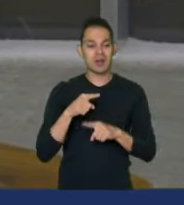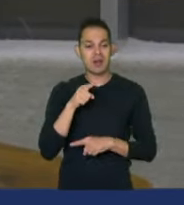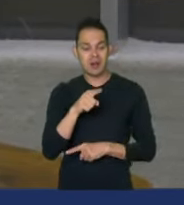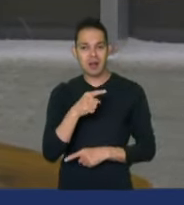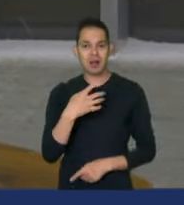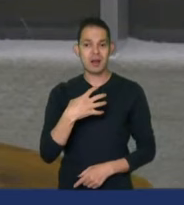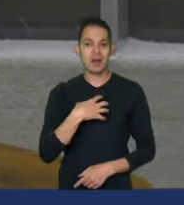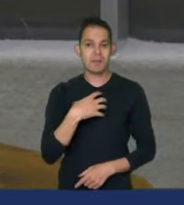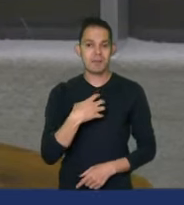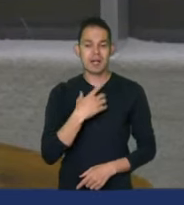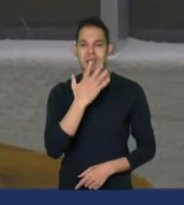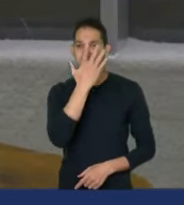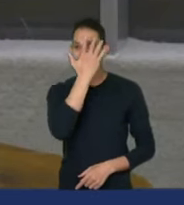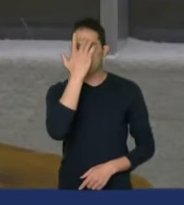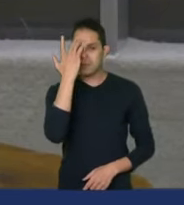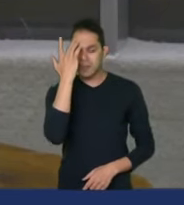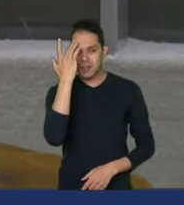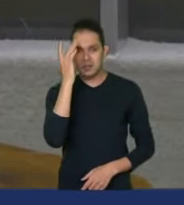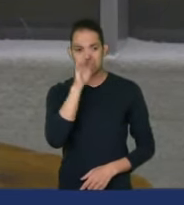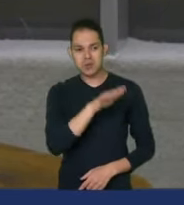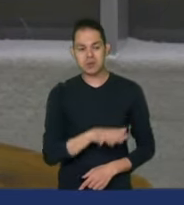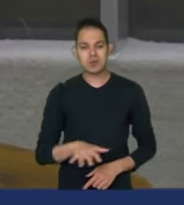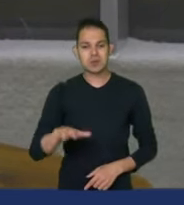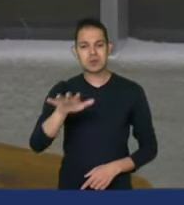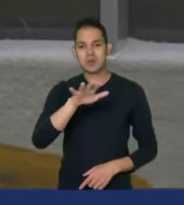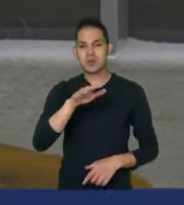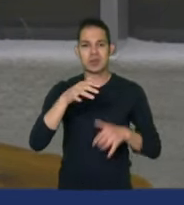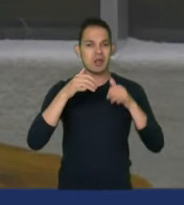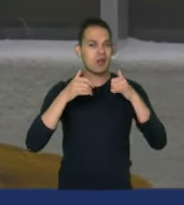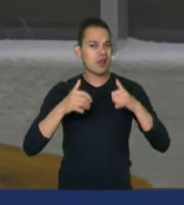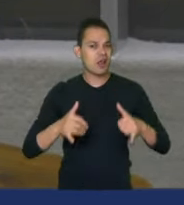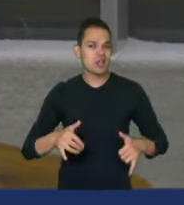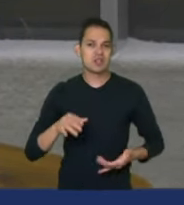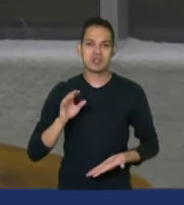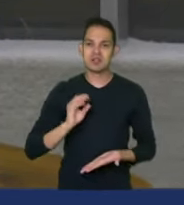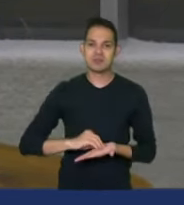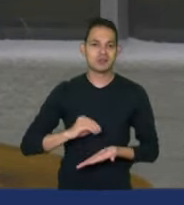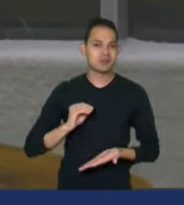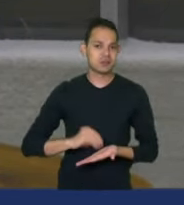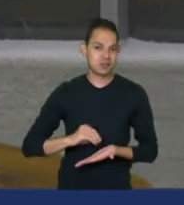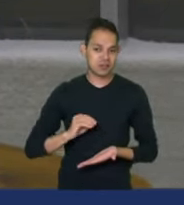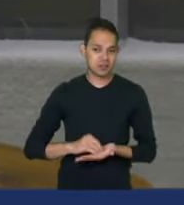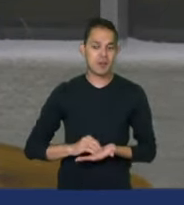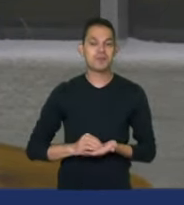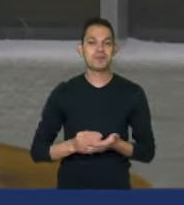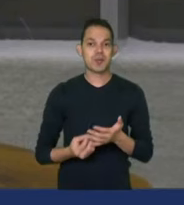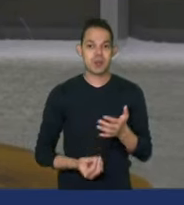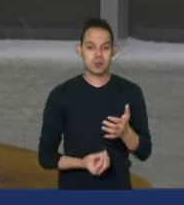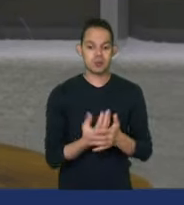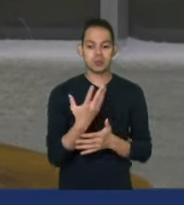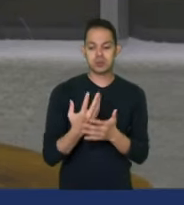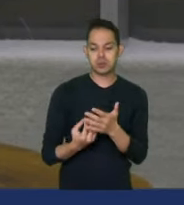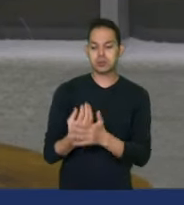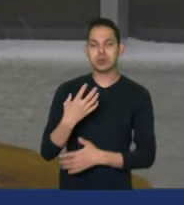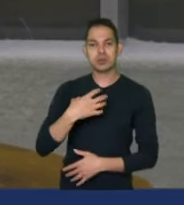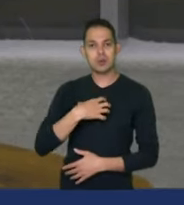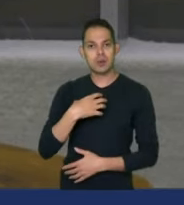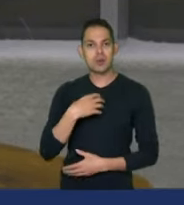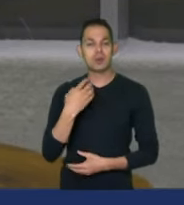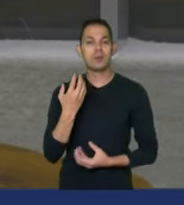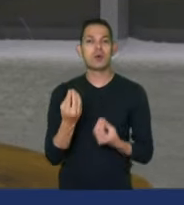de brasileiros e brasileiras que não tinham acesso à energia elétrica. E já foram implantados na Bahia, através desse programa,